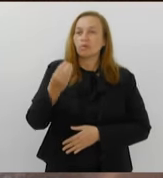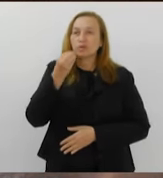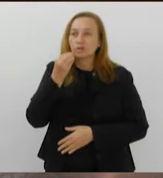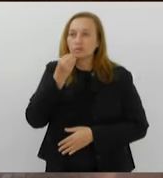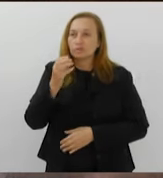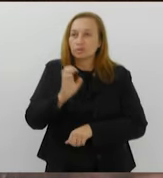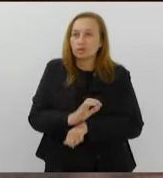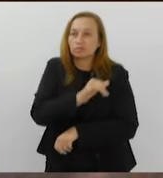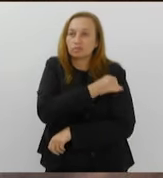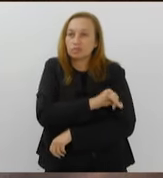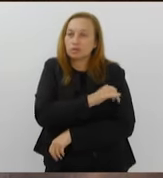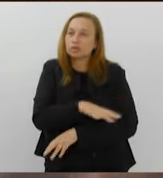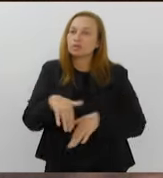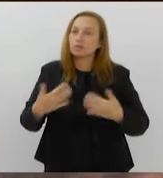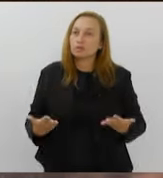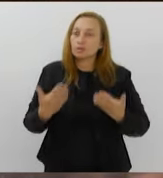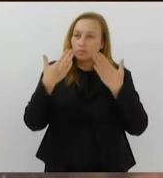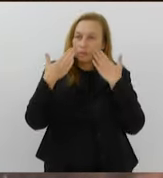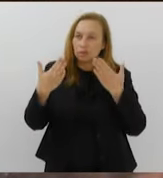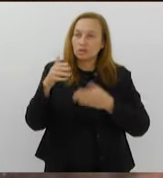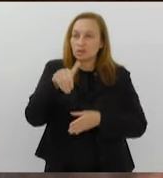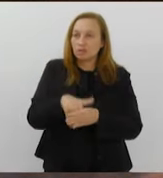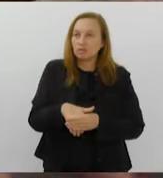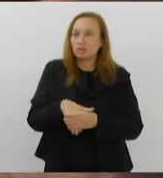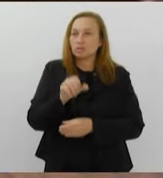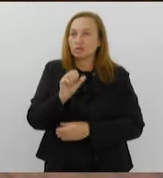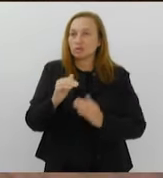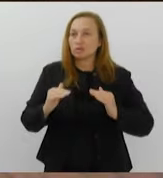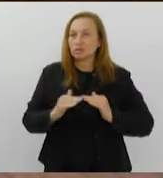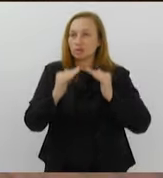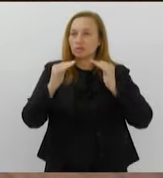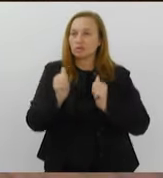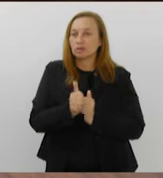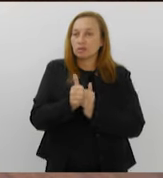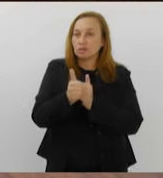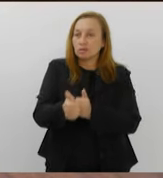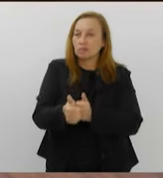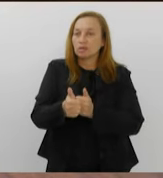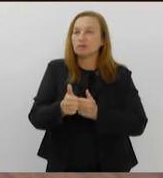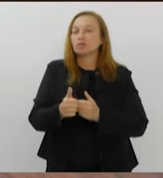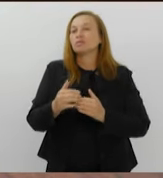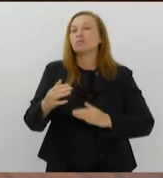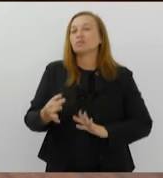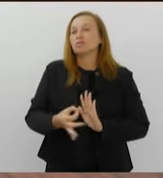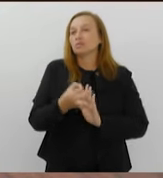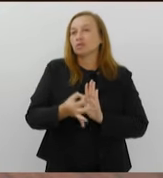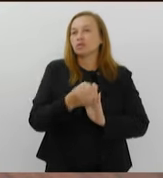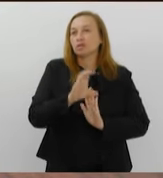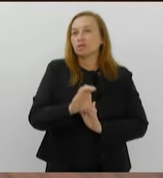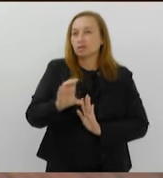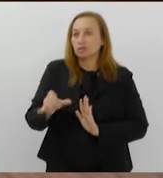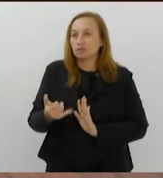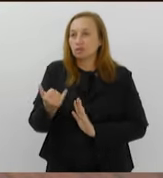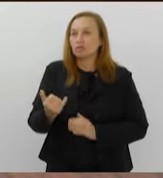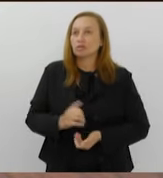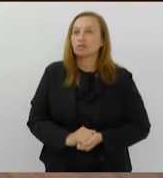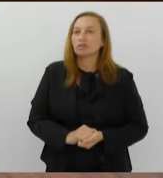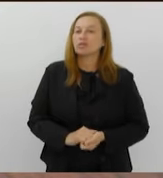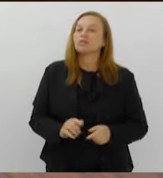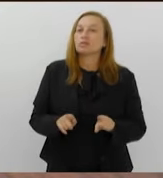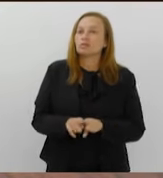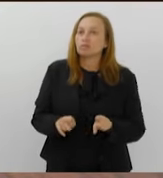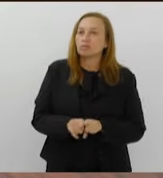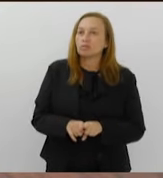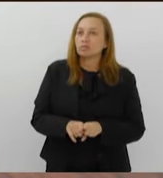Rio de Janeiro. Então, eu apresento aqui o voto favorável, acompanhando o parecer da CCJ,